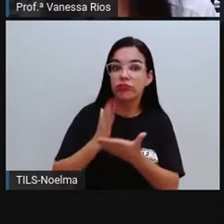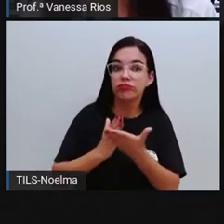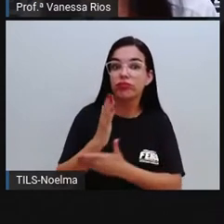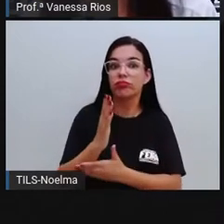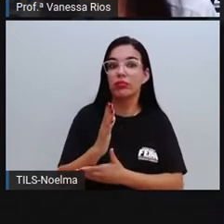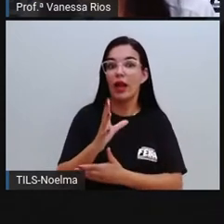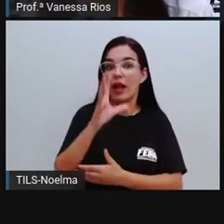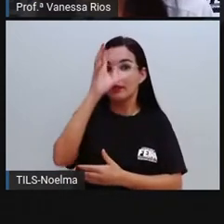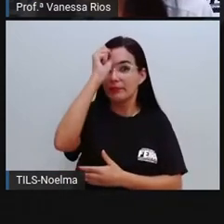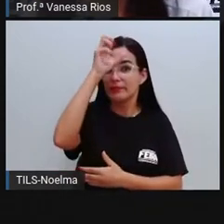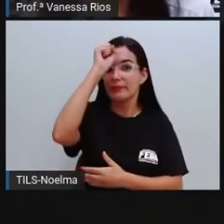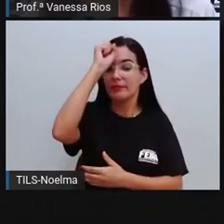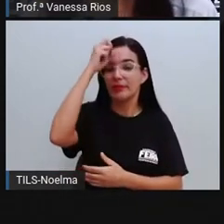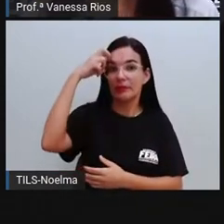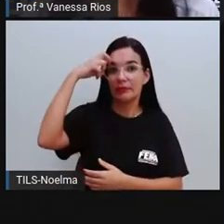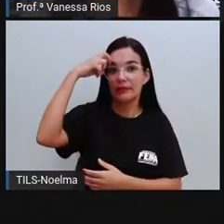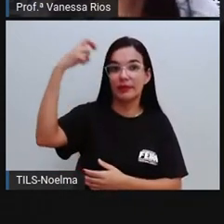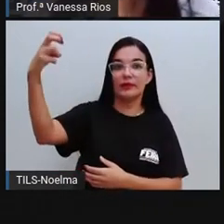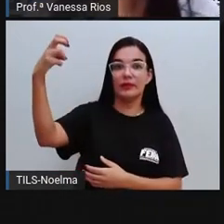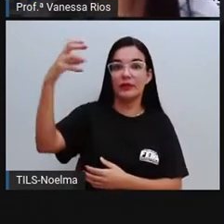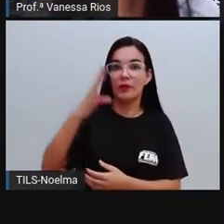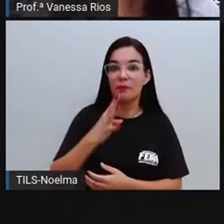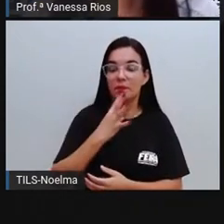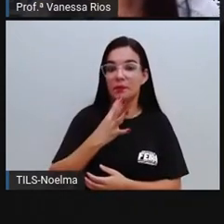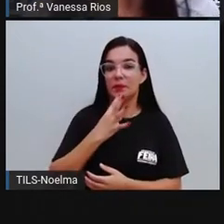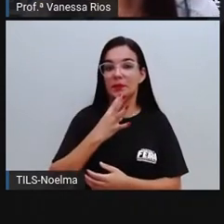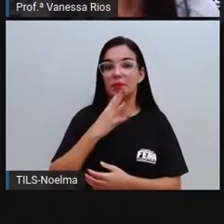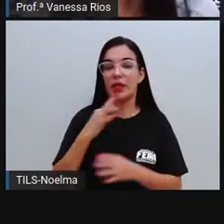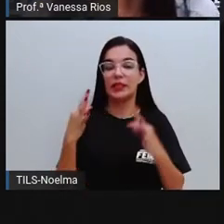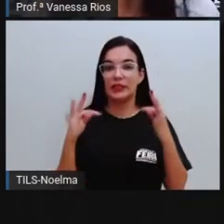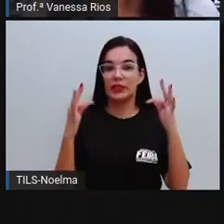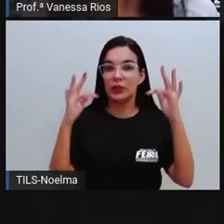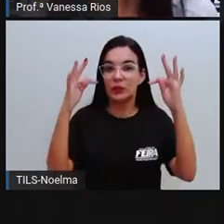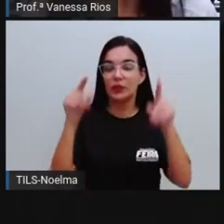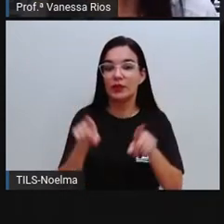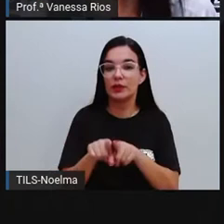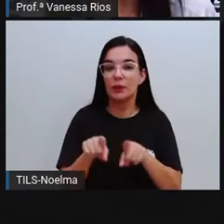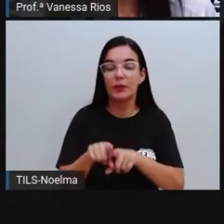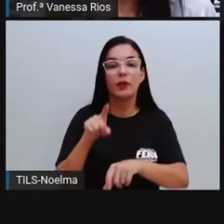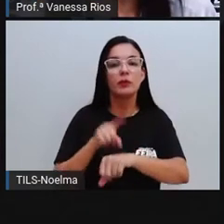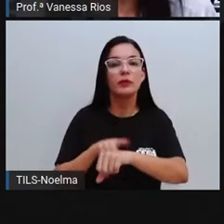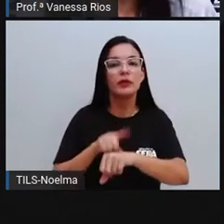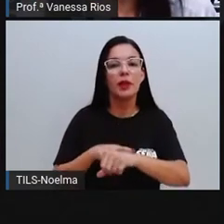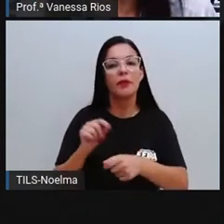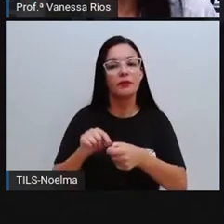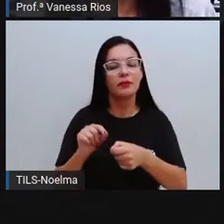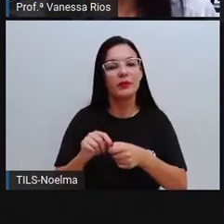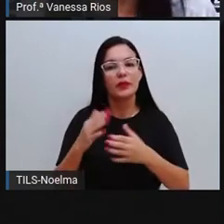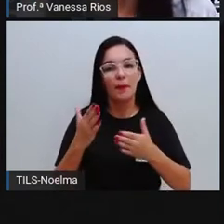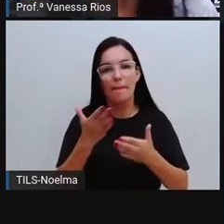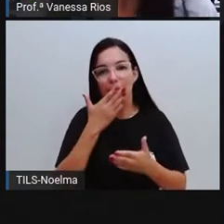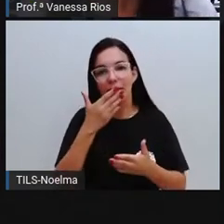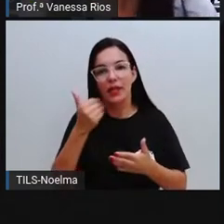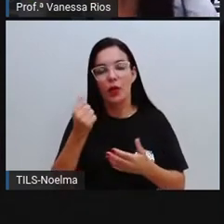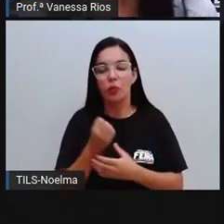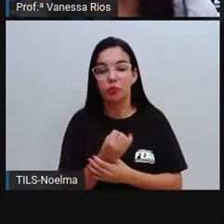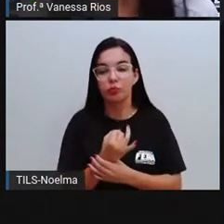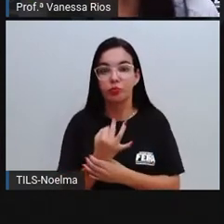usou da tecnologia, do conhecimento, para que o tempo fosse cada vez mais